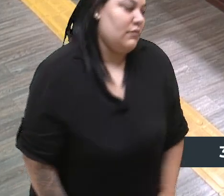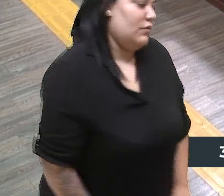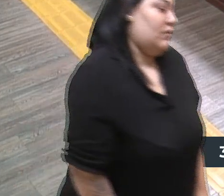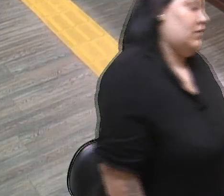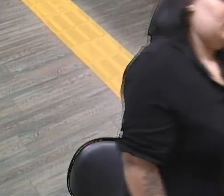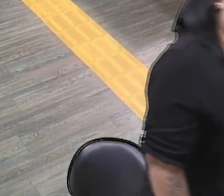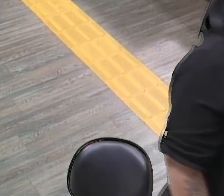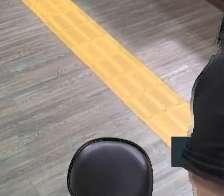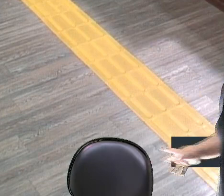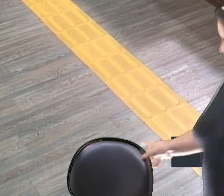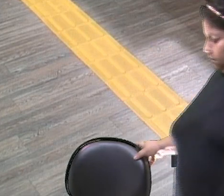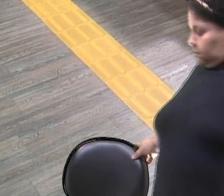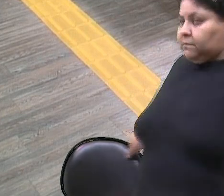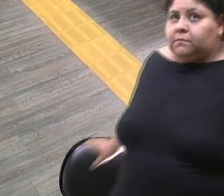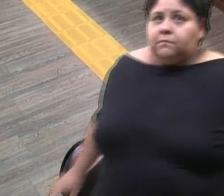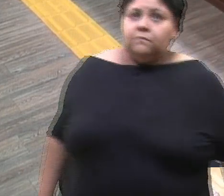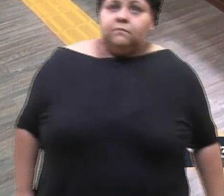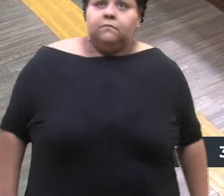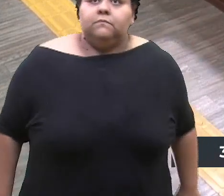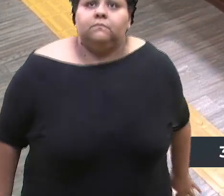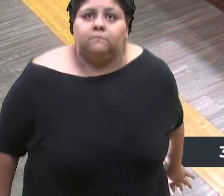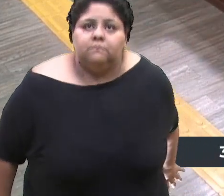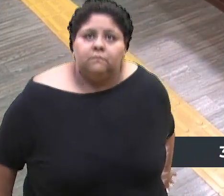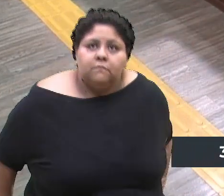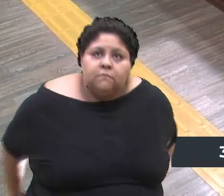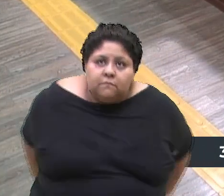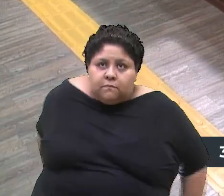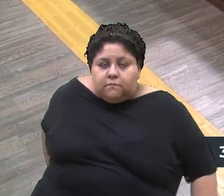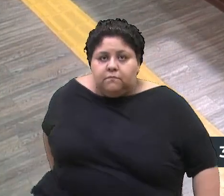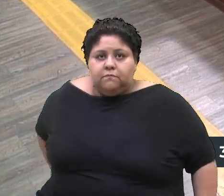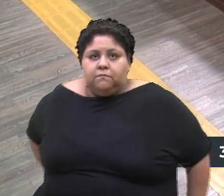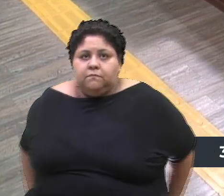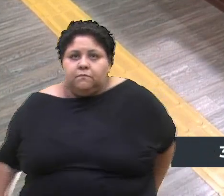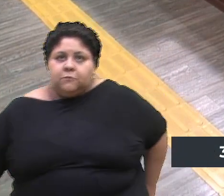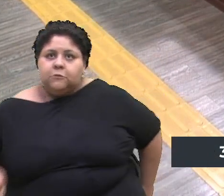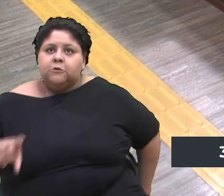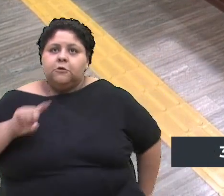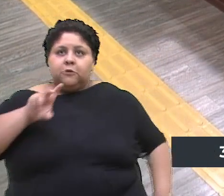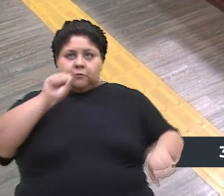Só aguarda dar o retorno, finalizar a votação.